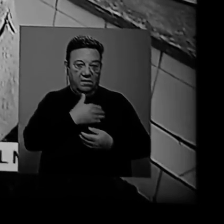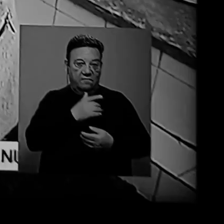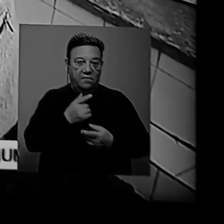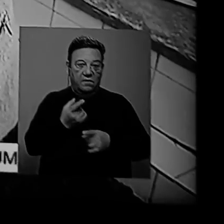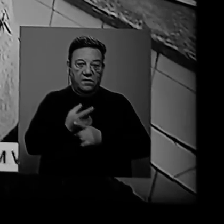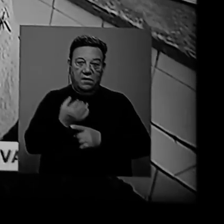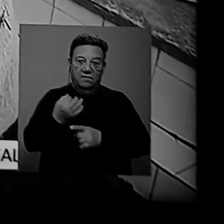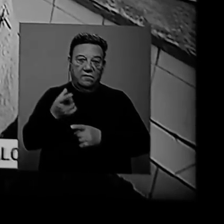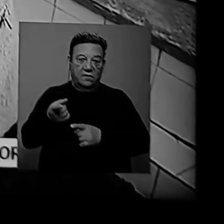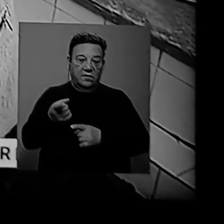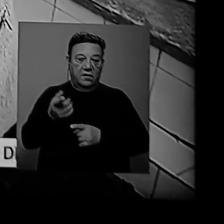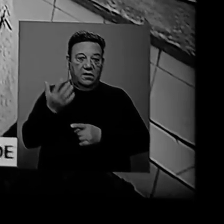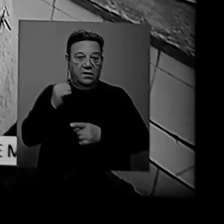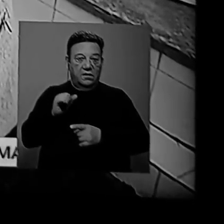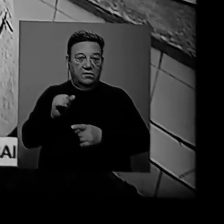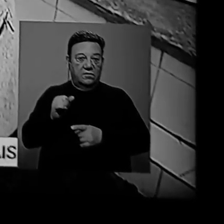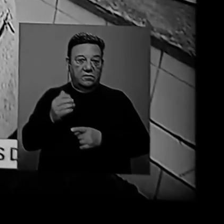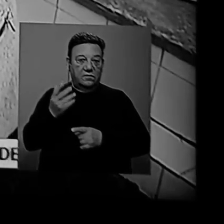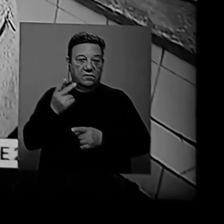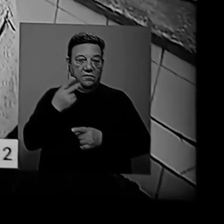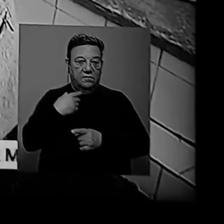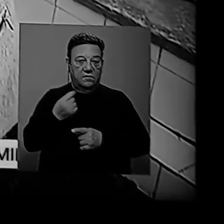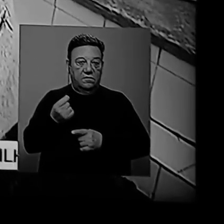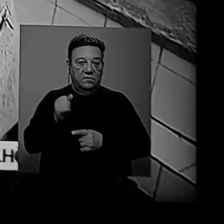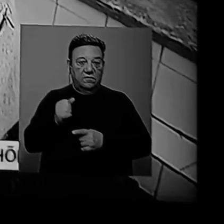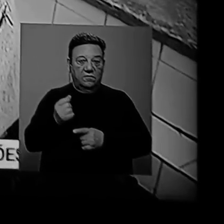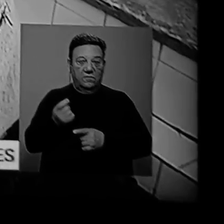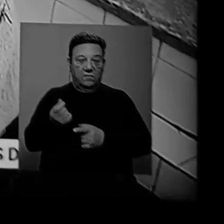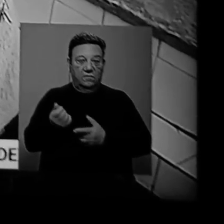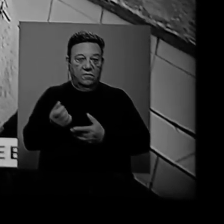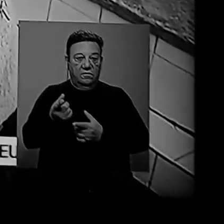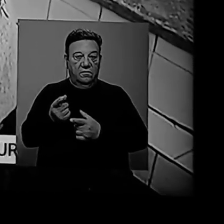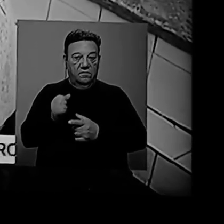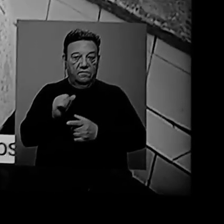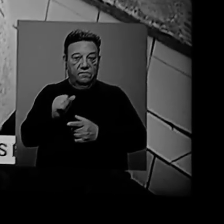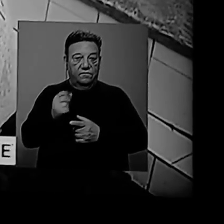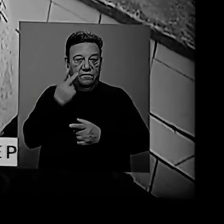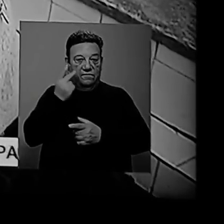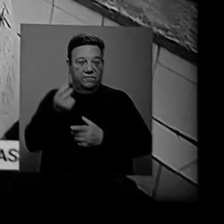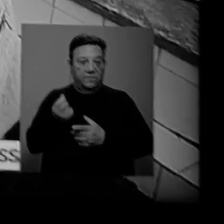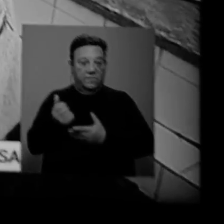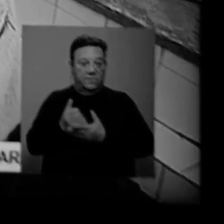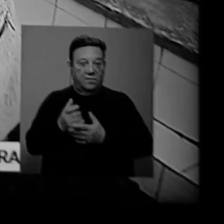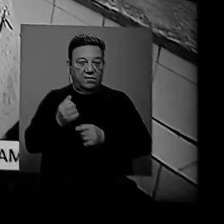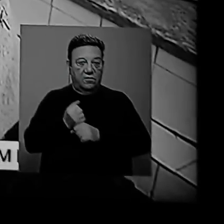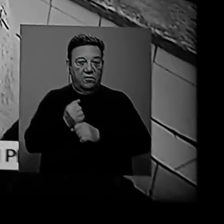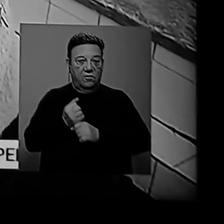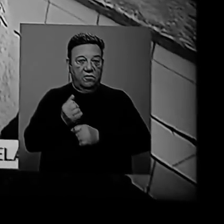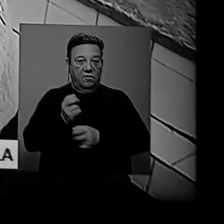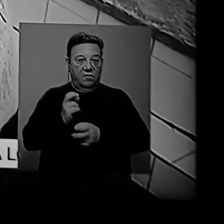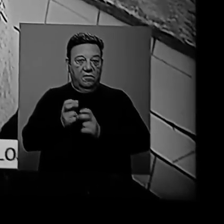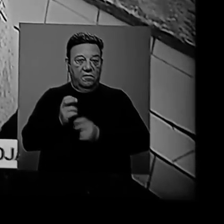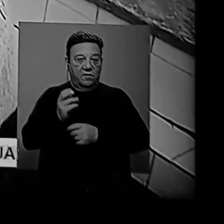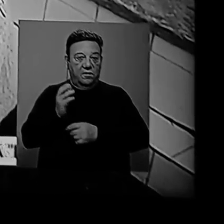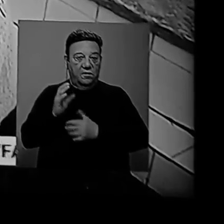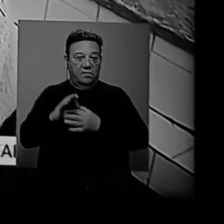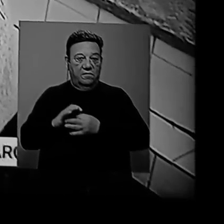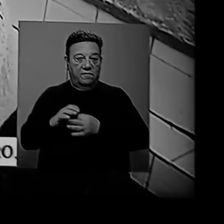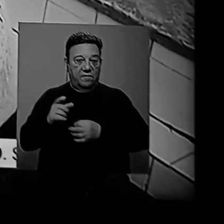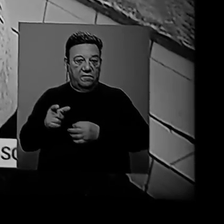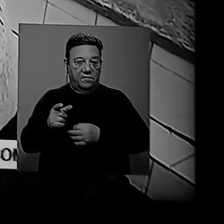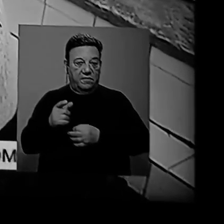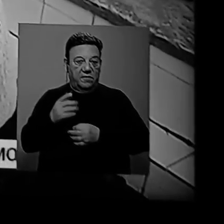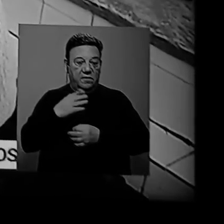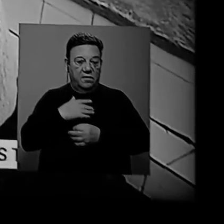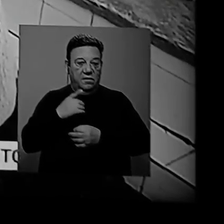que afinal era a sua fonte, a sua vida como operários, pessoas ligadas à fábrica, que